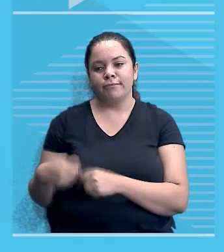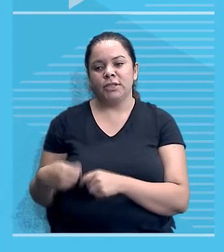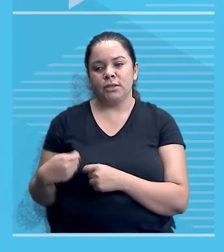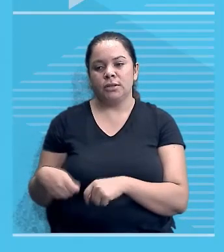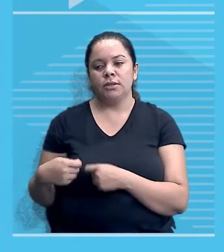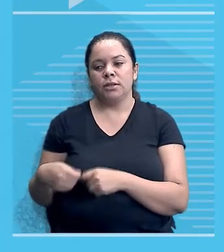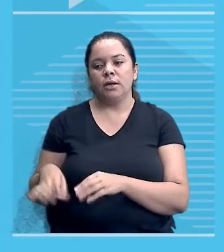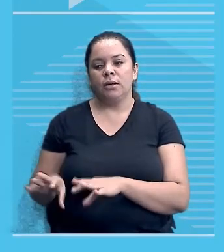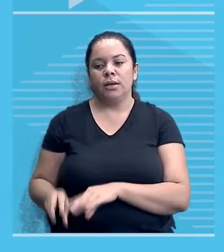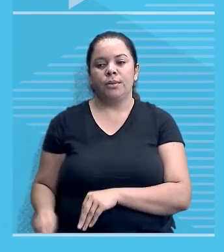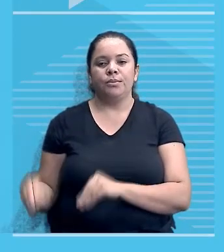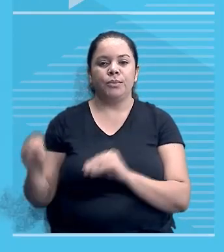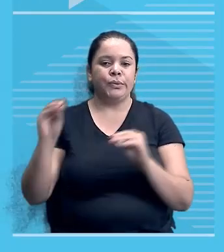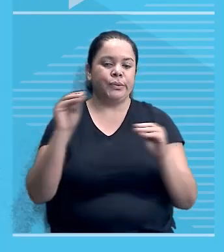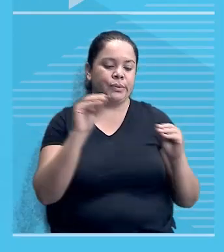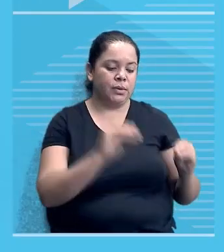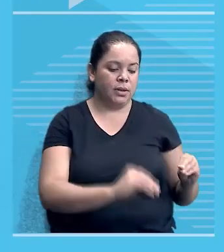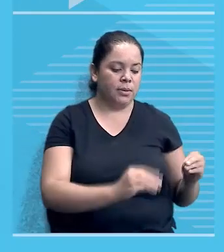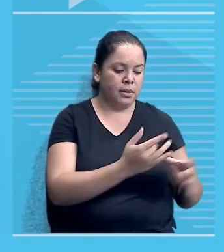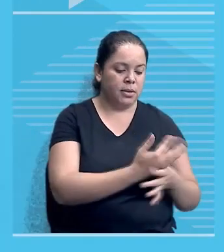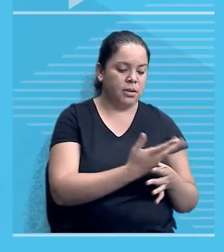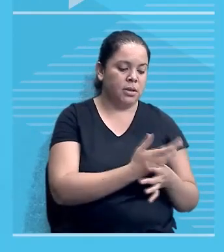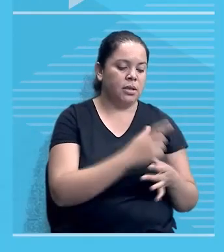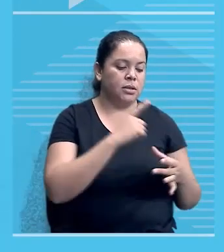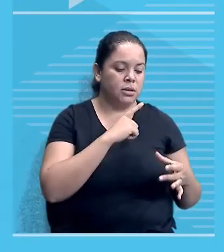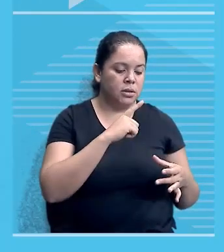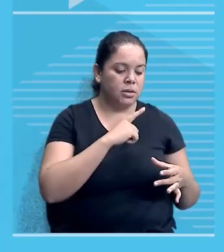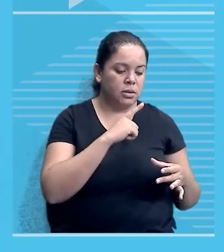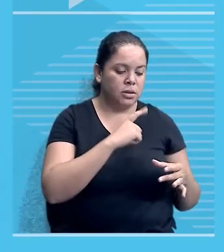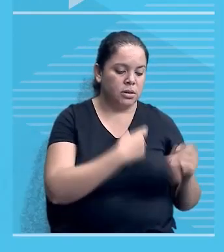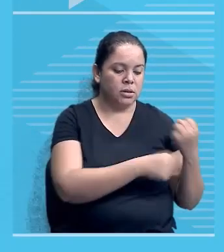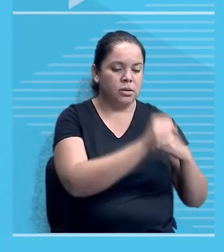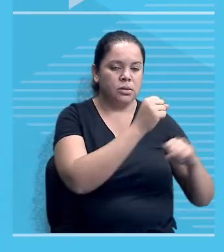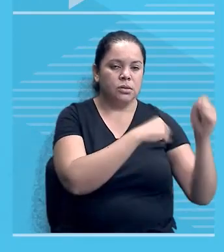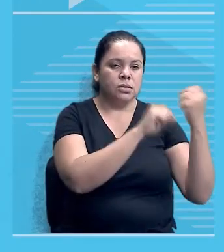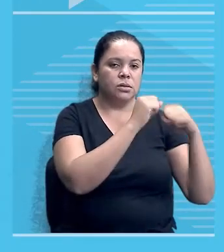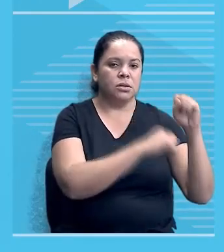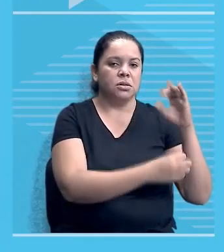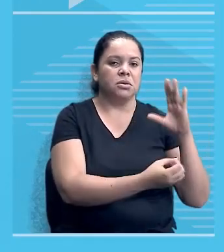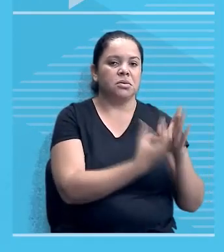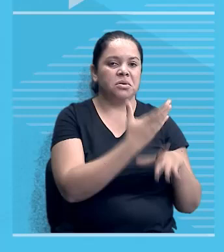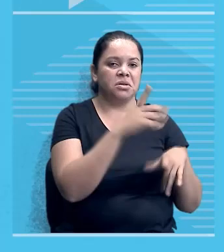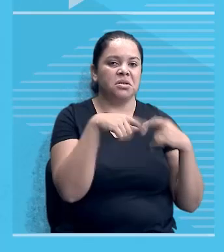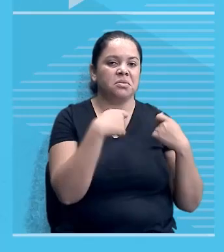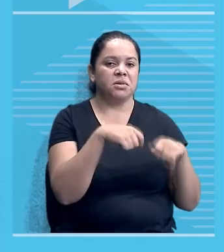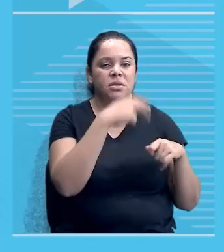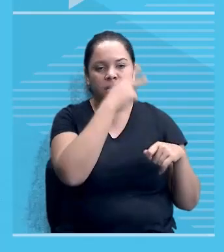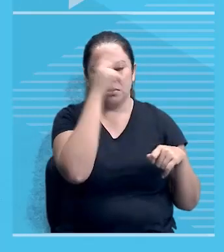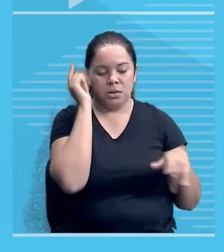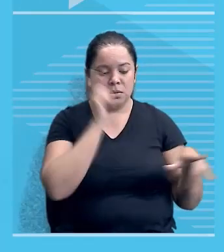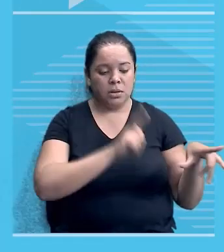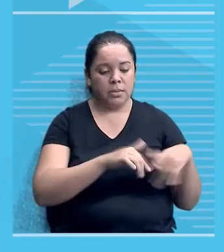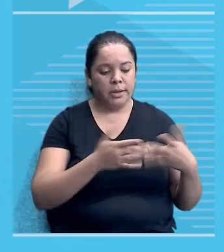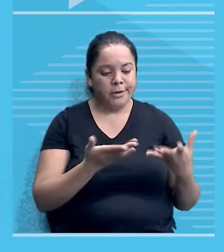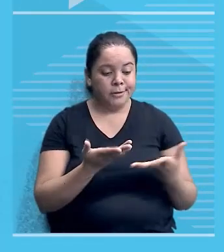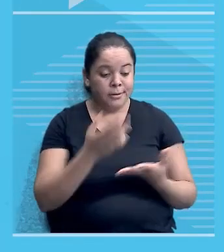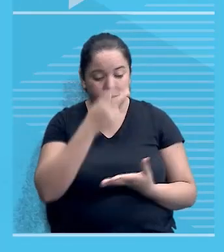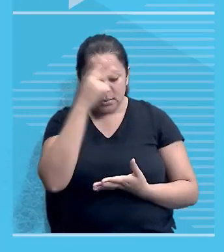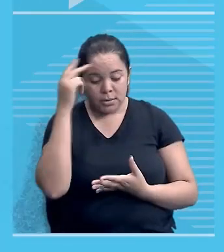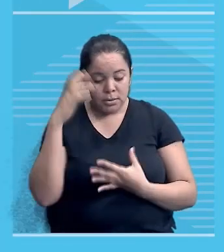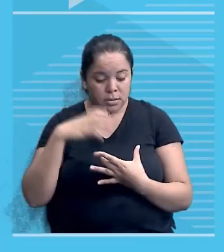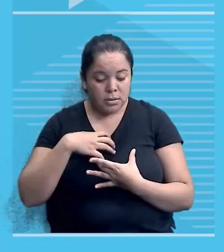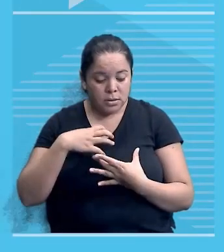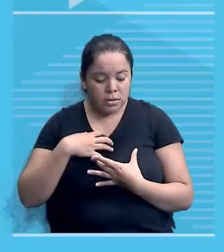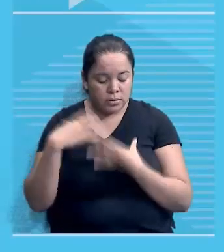indústria ali surgindo indústria que tava nessa estante de mão de obra Então essas pessoas foram lá para para as cidades